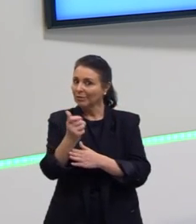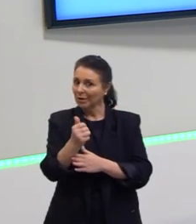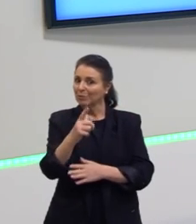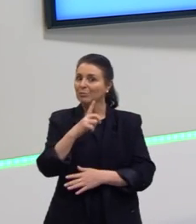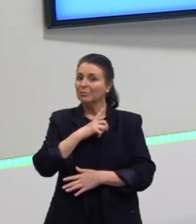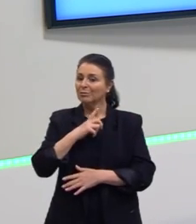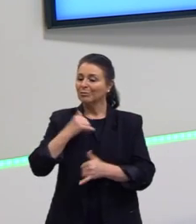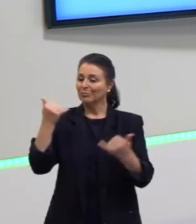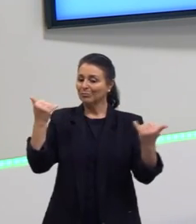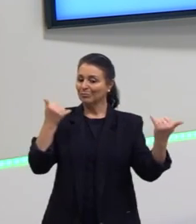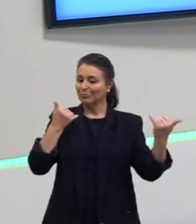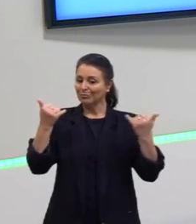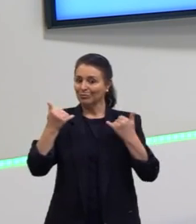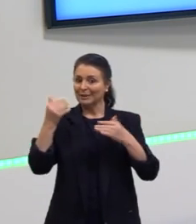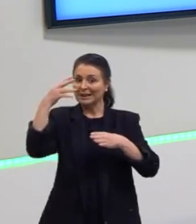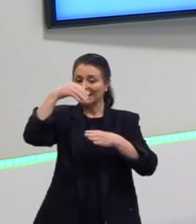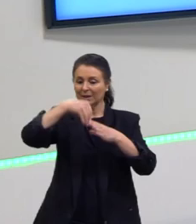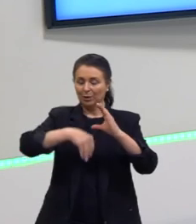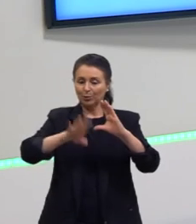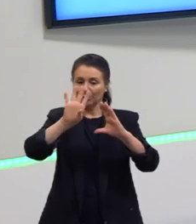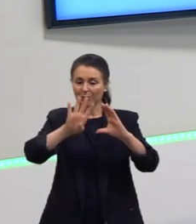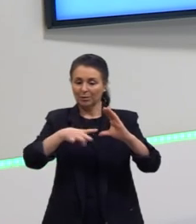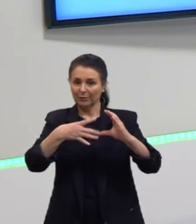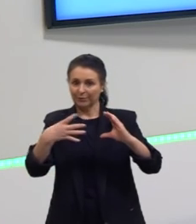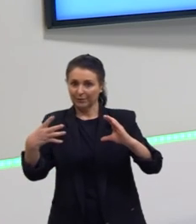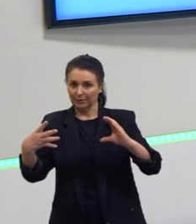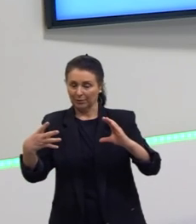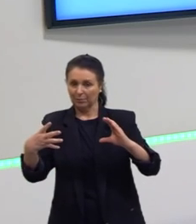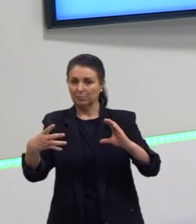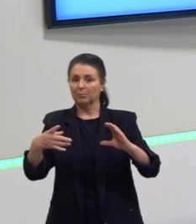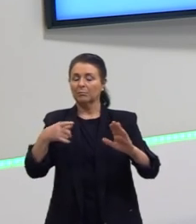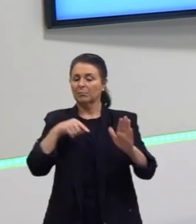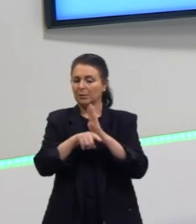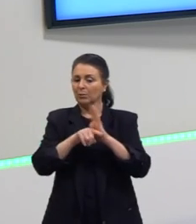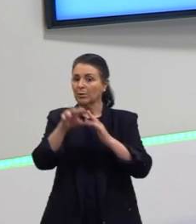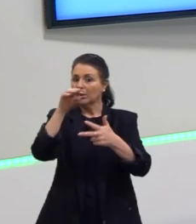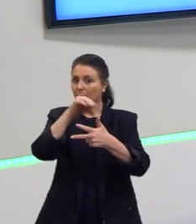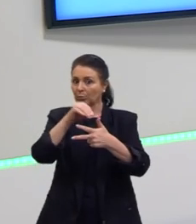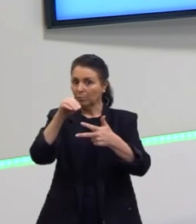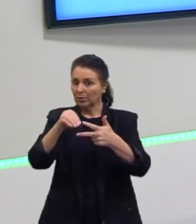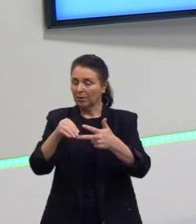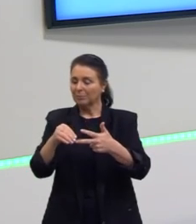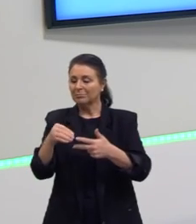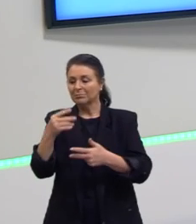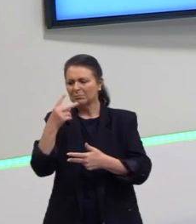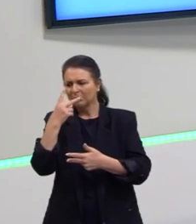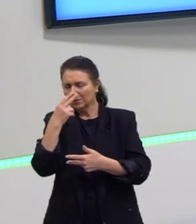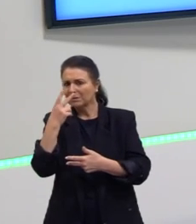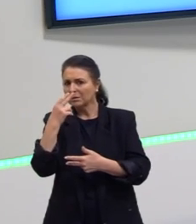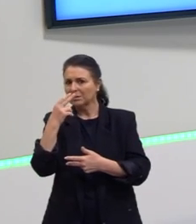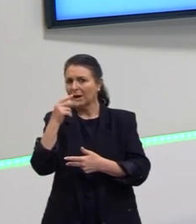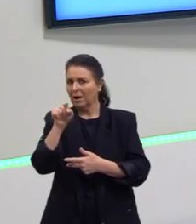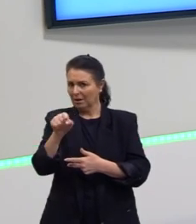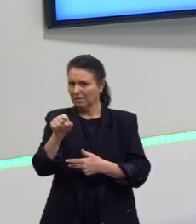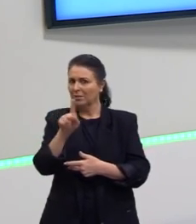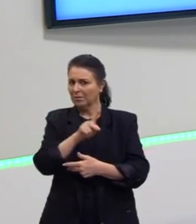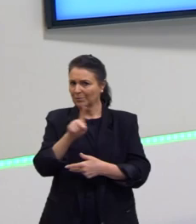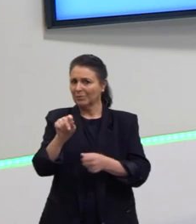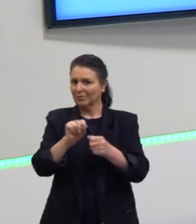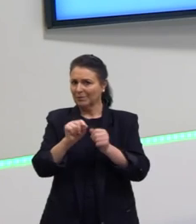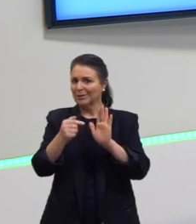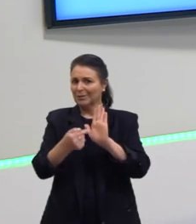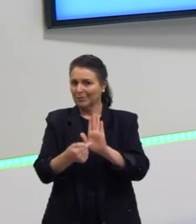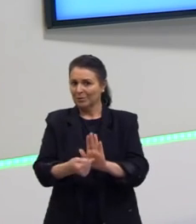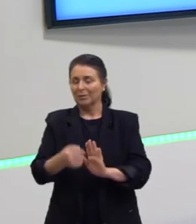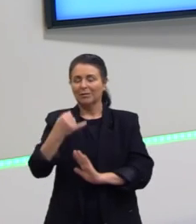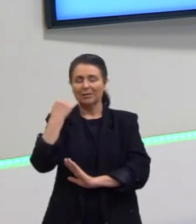dispostos através de uma matriz tem algumas questões do Enem que são bem semelhantes a essa tá mas